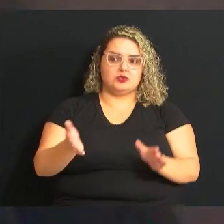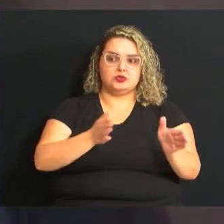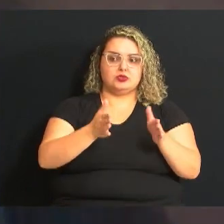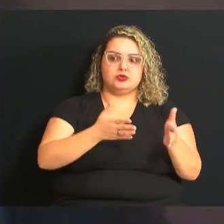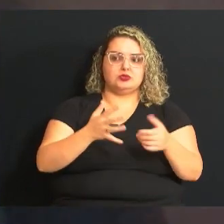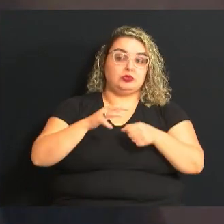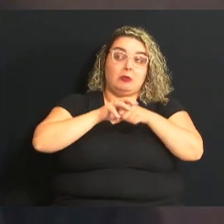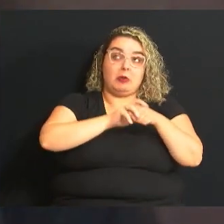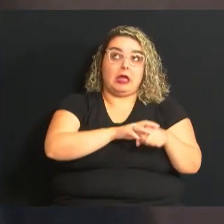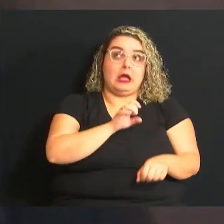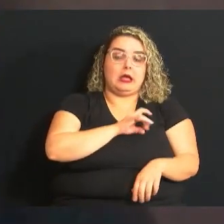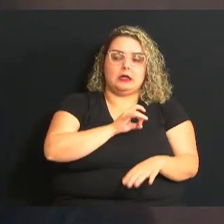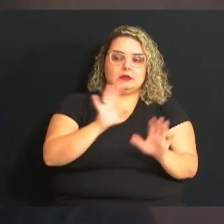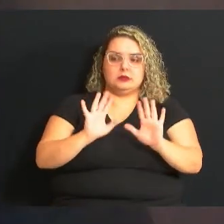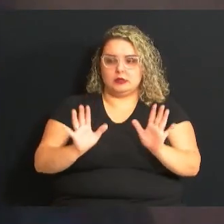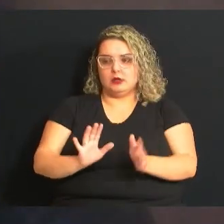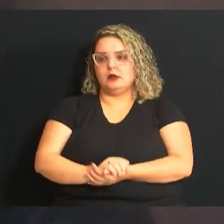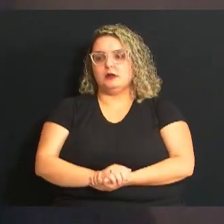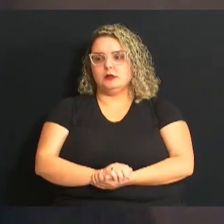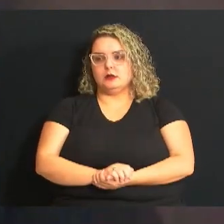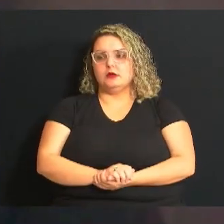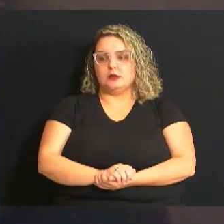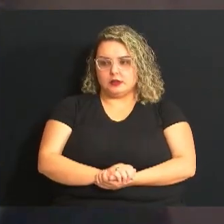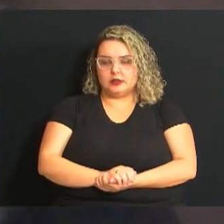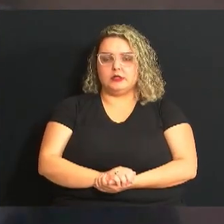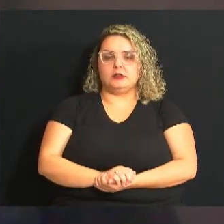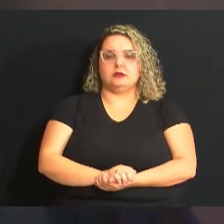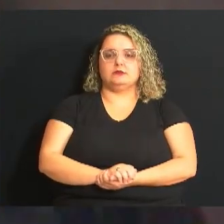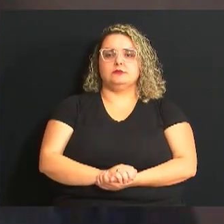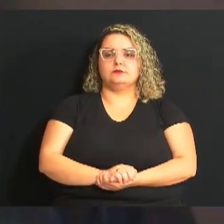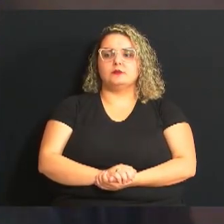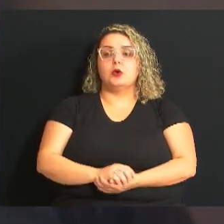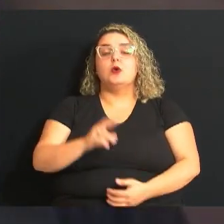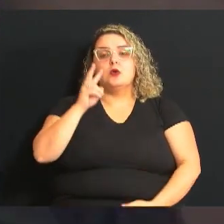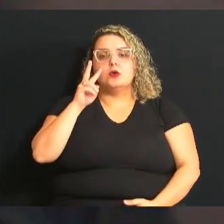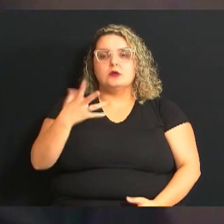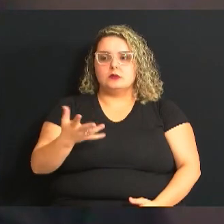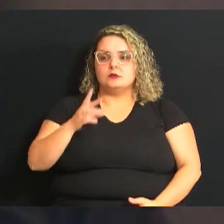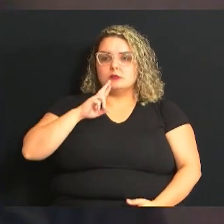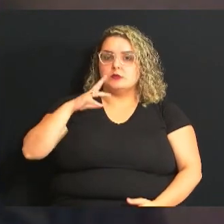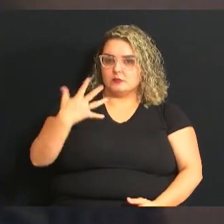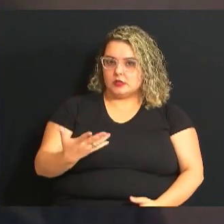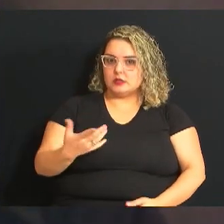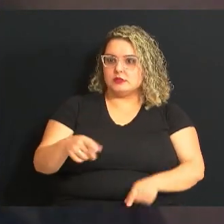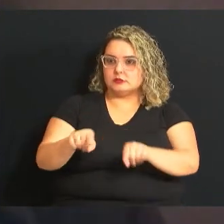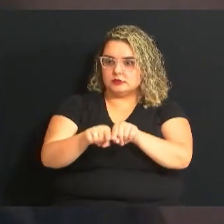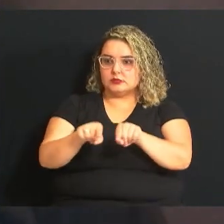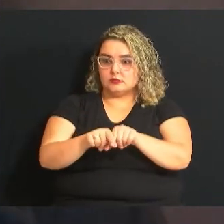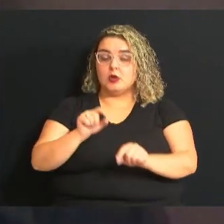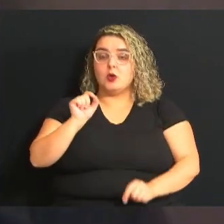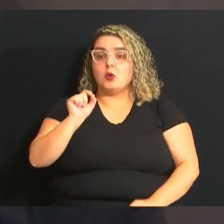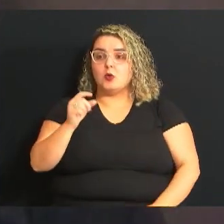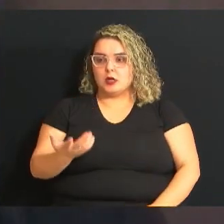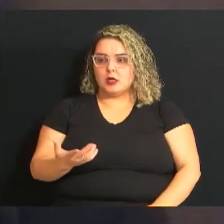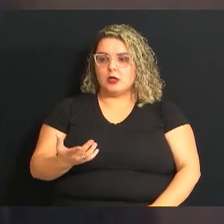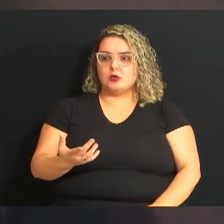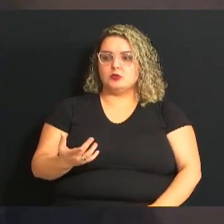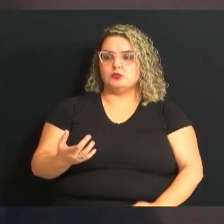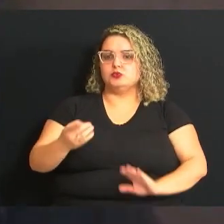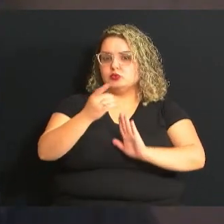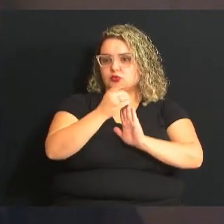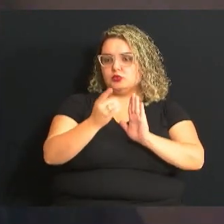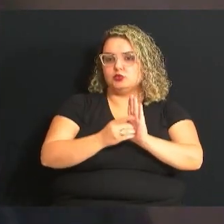no Fundamental 2, ensino médio. E um dos pontos que eu queria destacar aqui é a importância de todas as